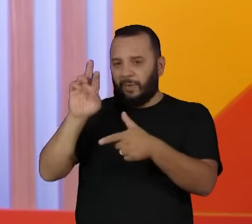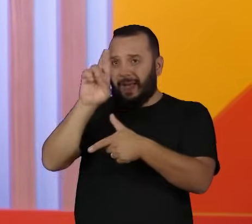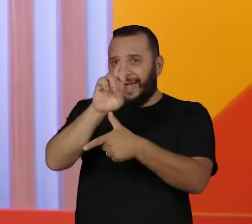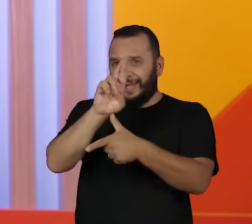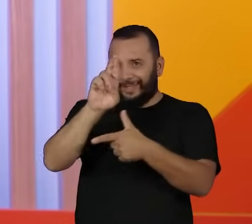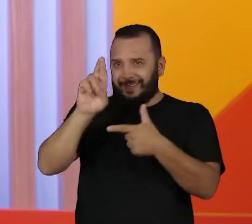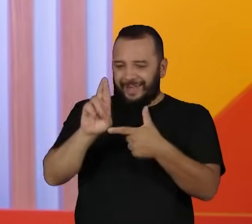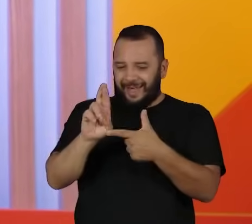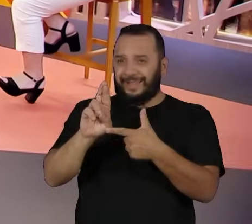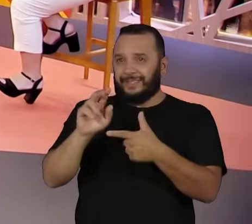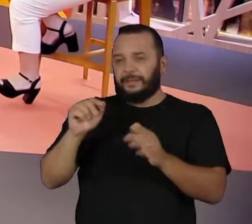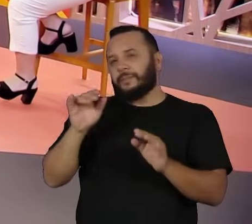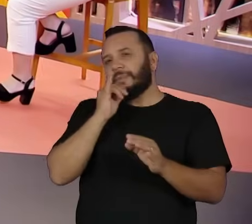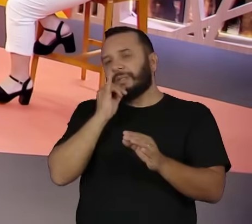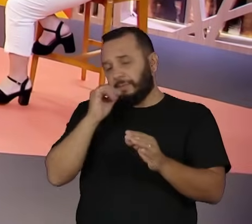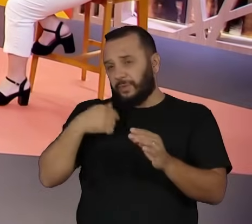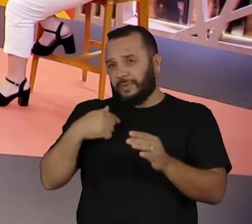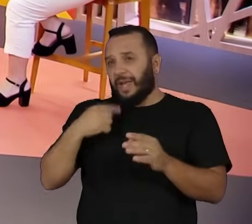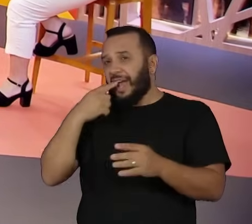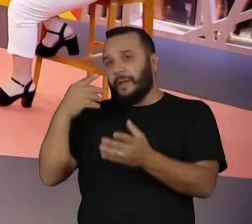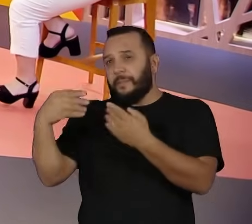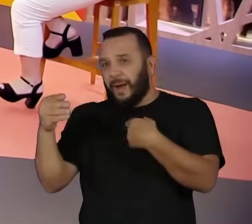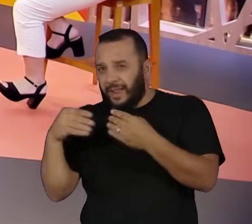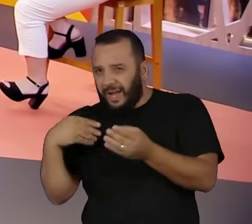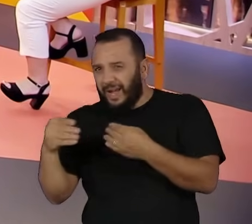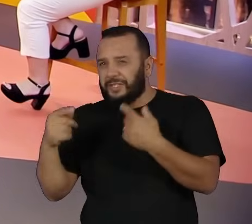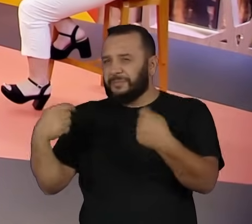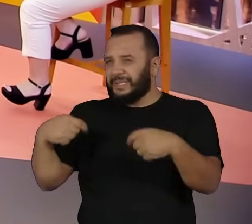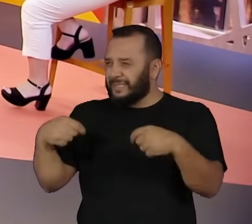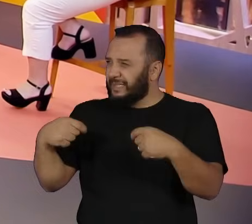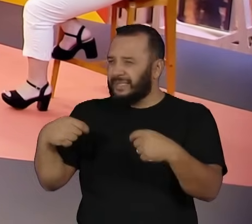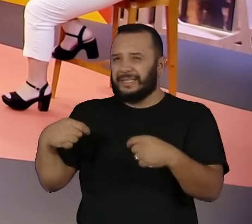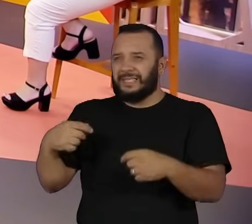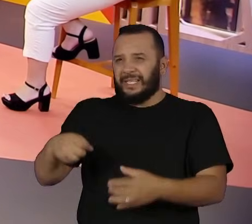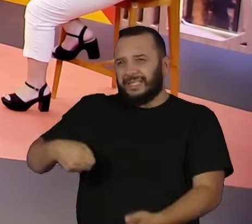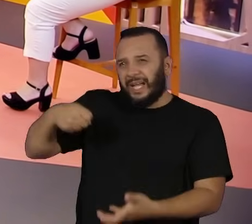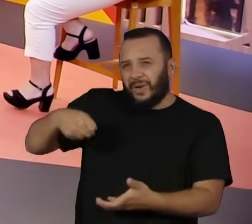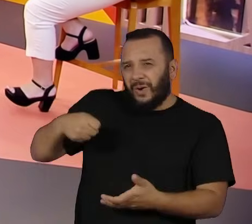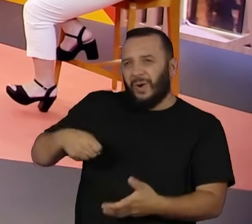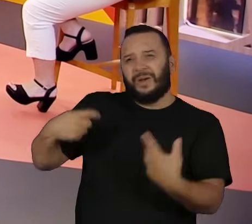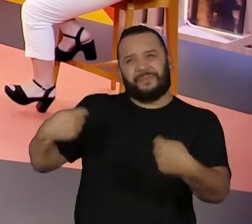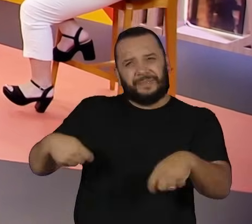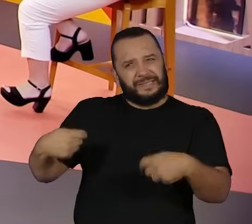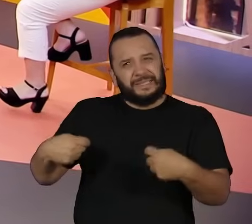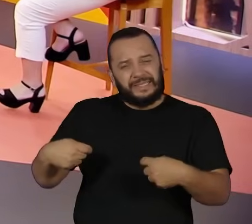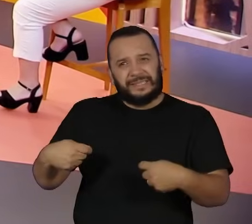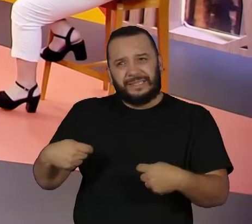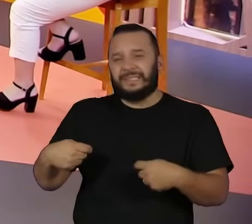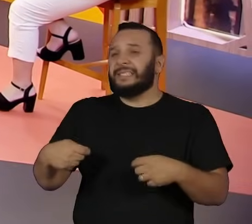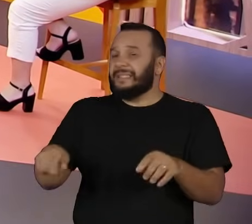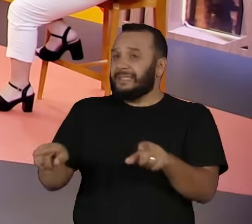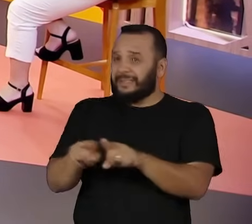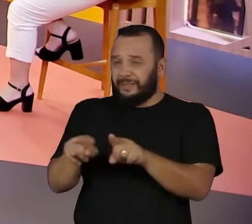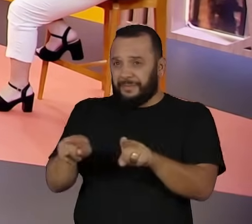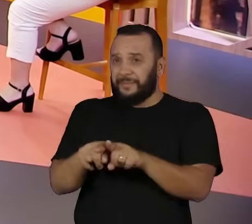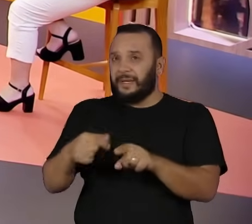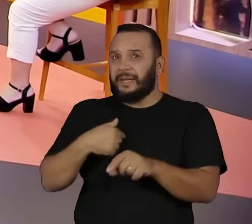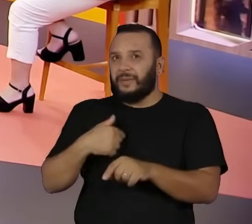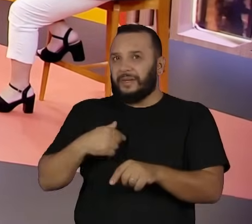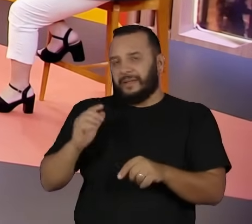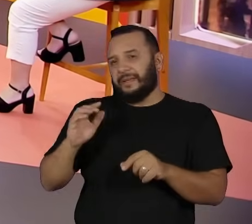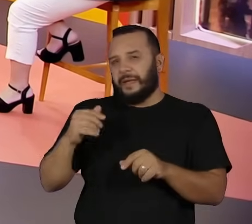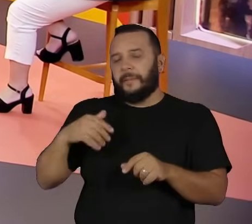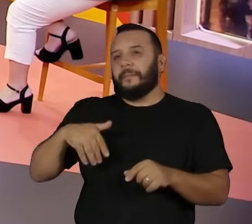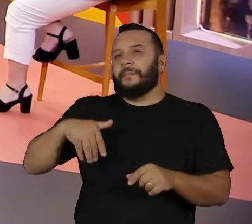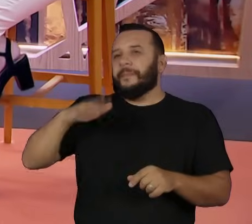embalagem que você precisa, se é uma sacola plástica que você realmente precisa usar. Então a gente repensa esses nossos consumos, a gente olha com muito